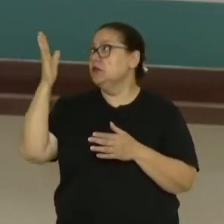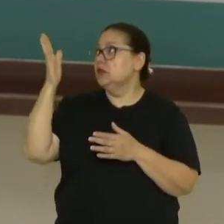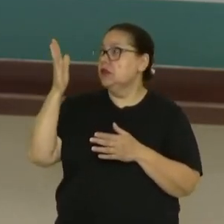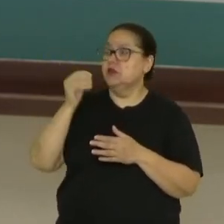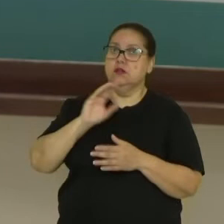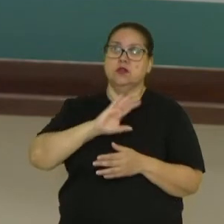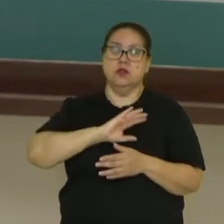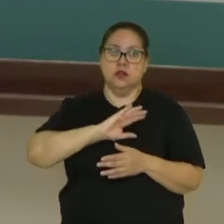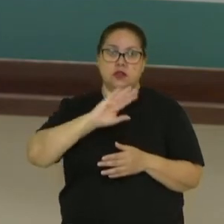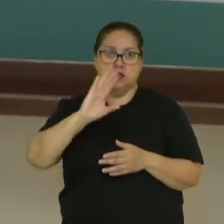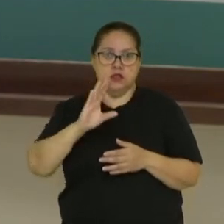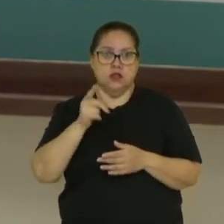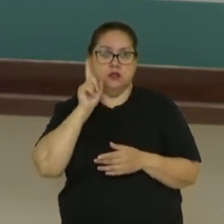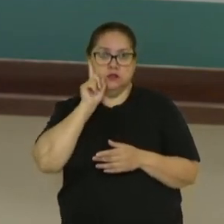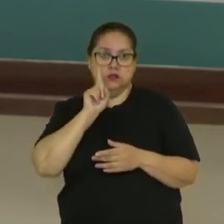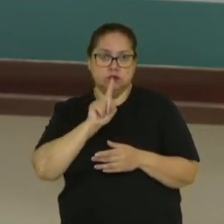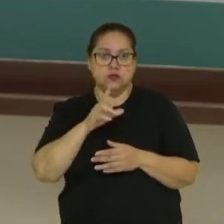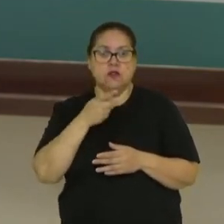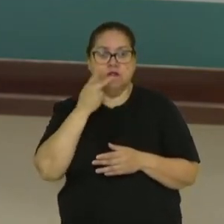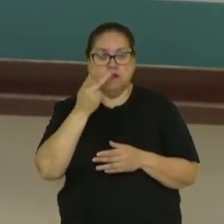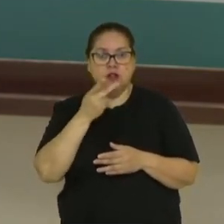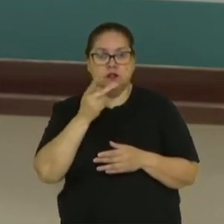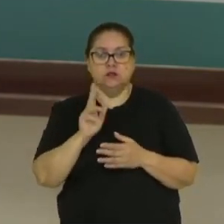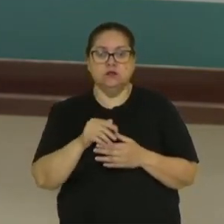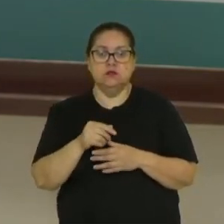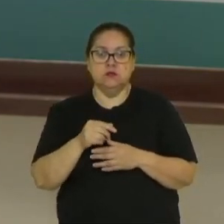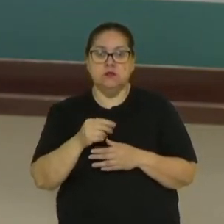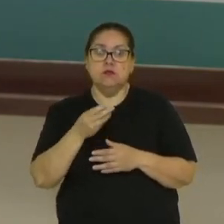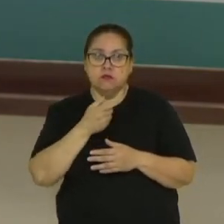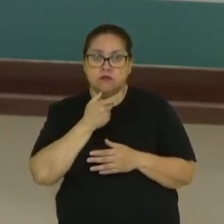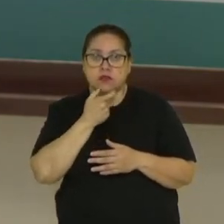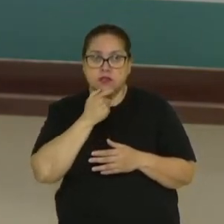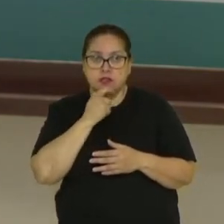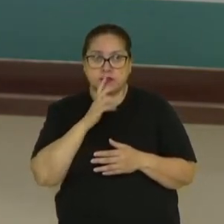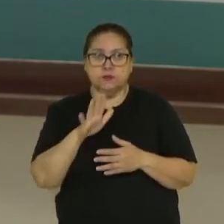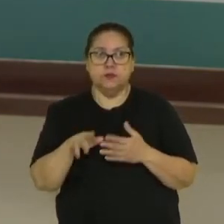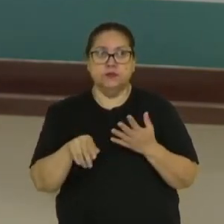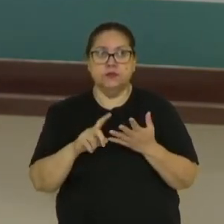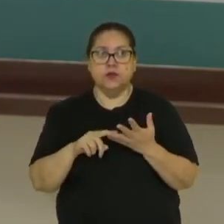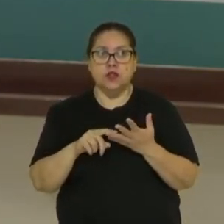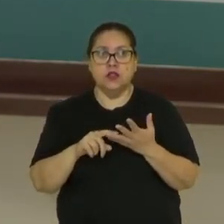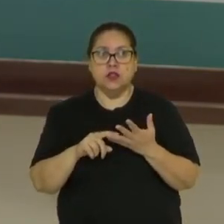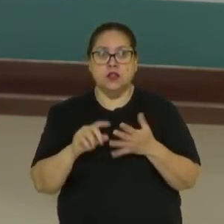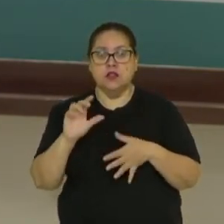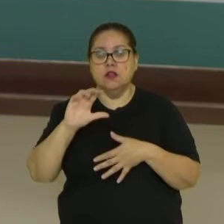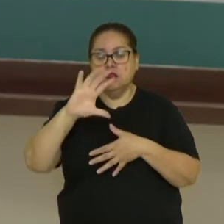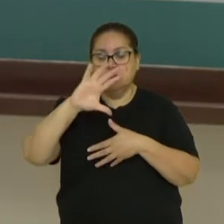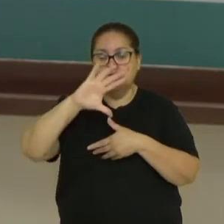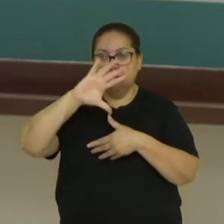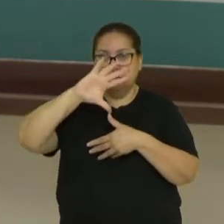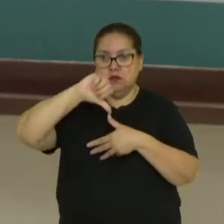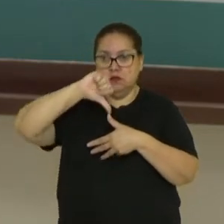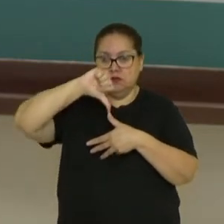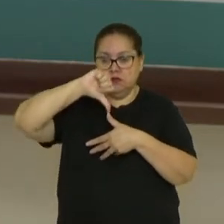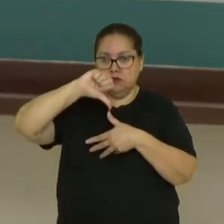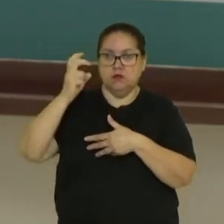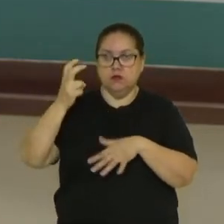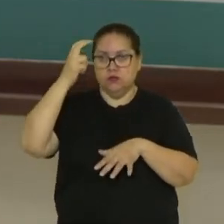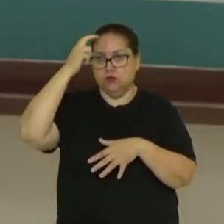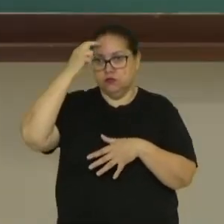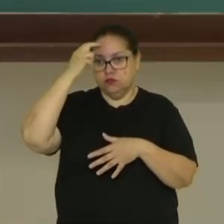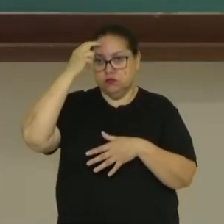Canadá como os Estados Unidos falam predominantemente o inglês. Já a América Latina, a maior parte desses países tem a